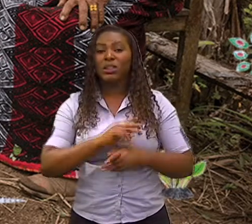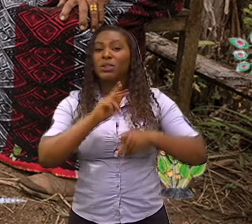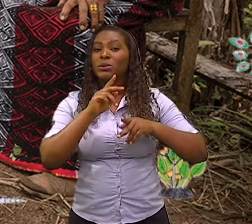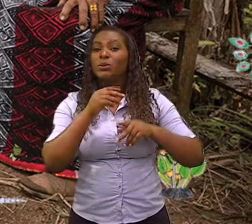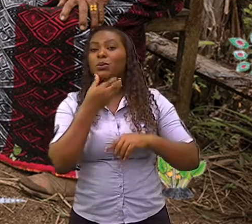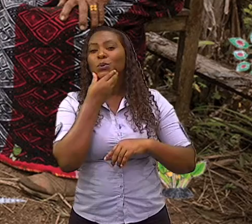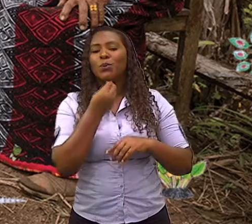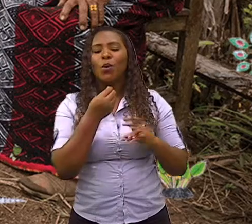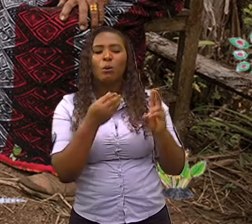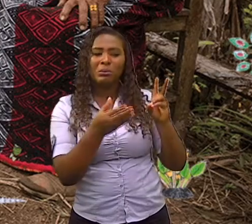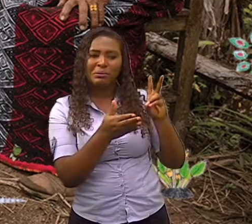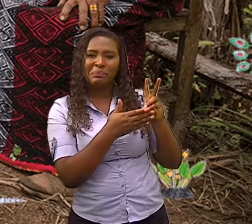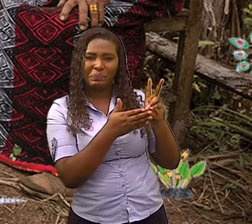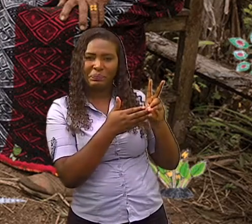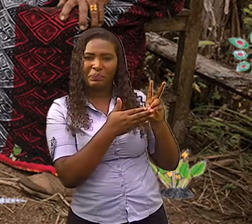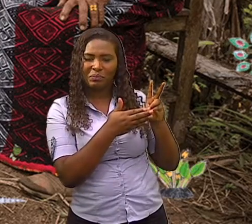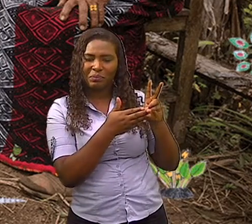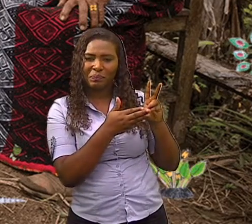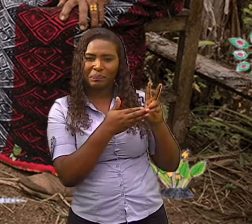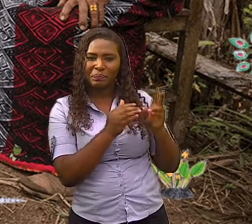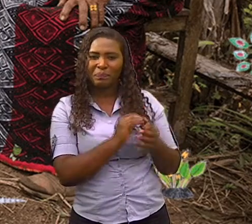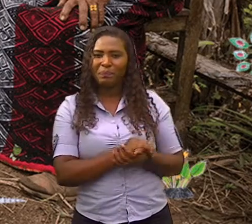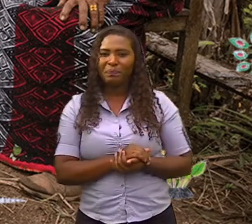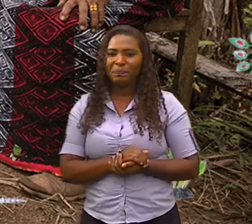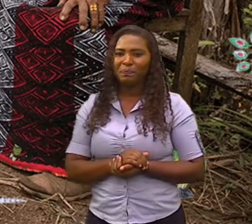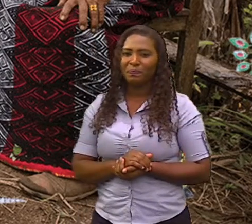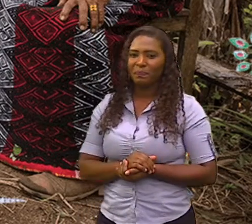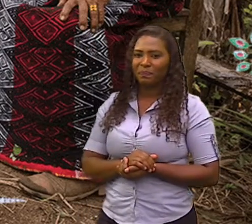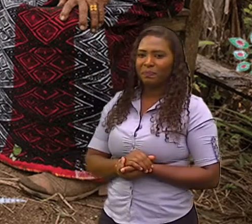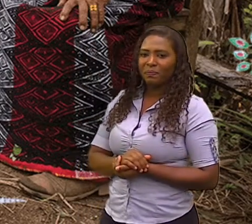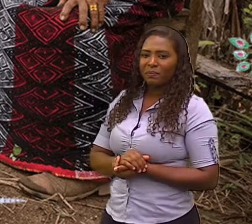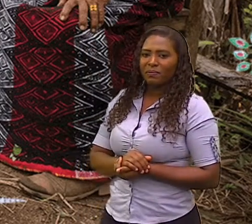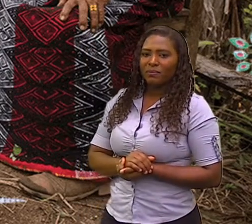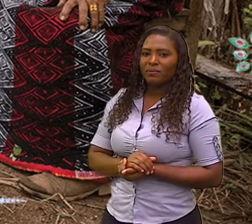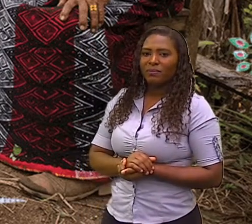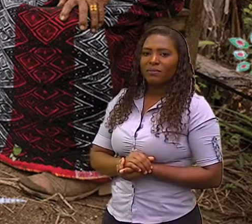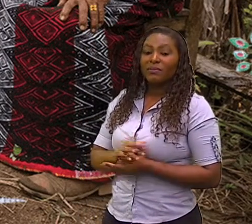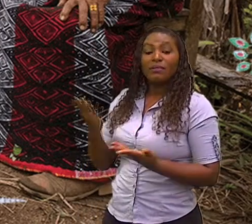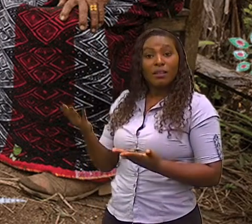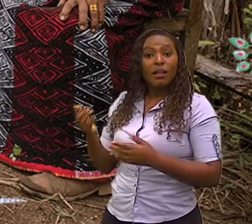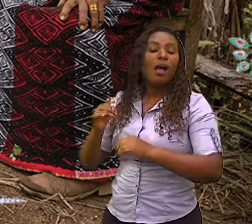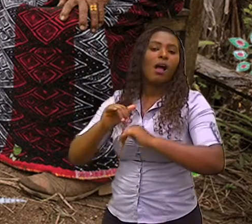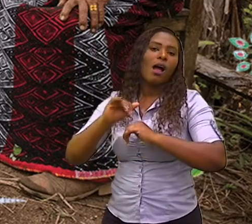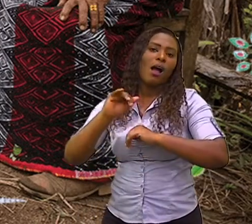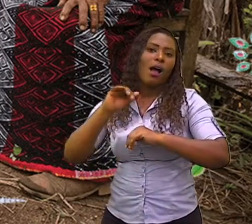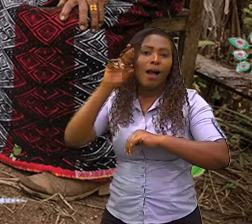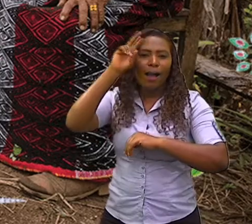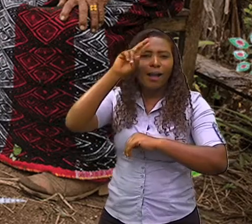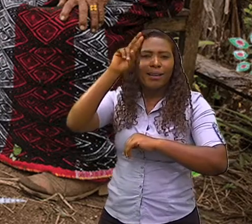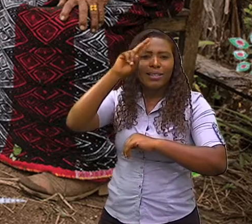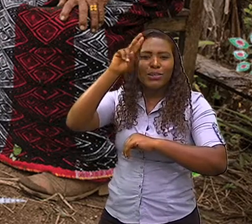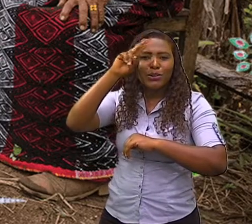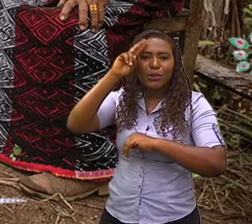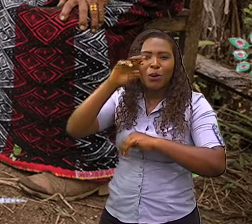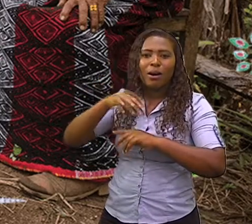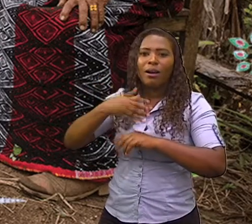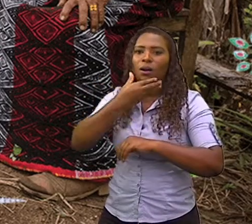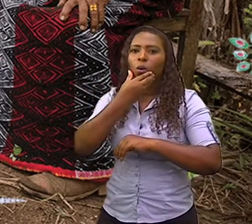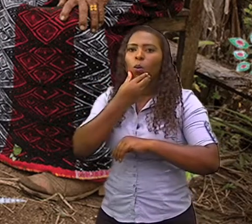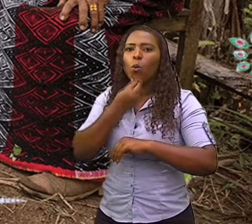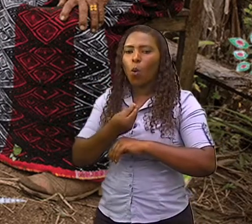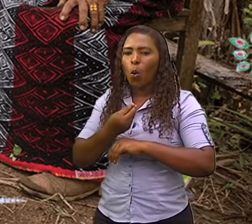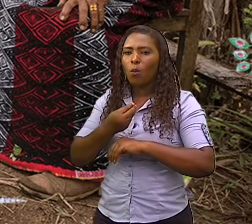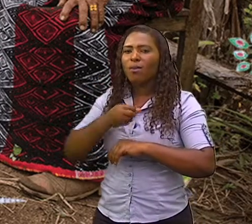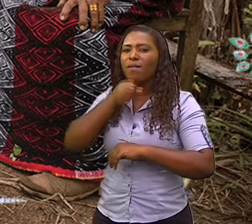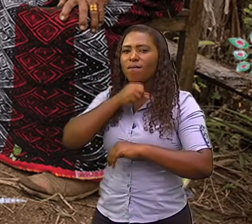ali nós podemos entender o quê? A contação de história, a história passando vamos supor, de uma pessoa